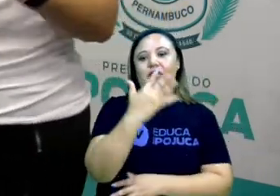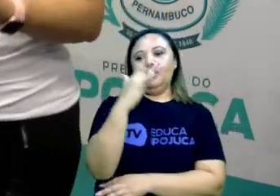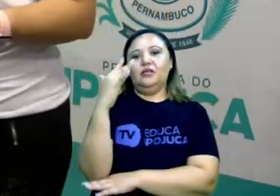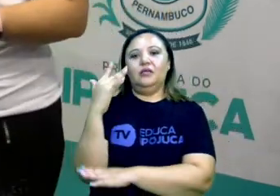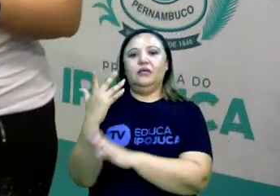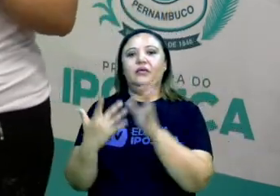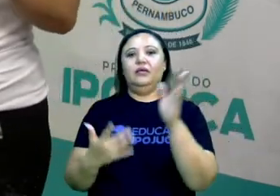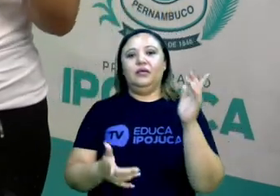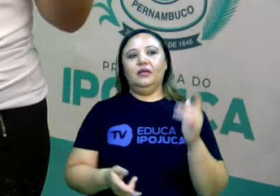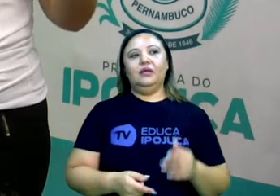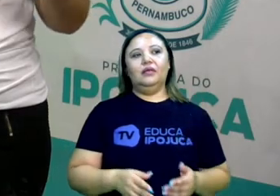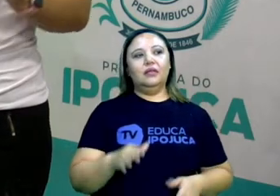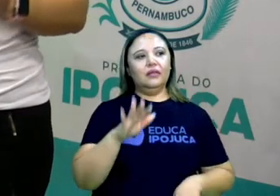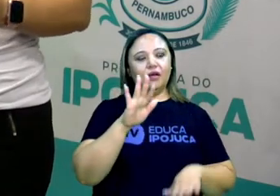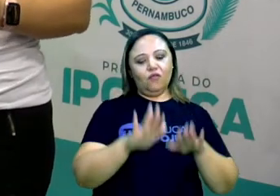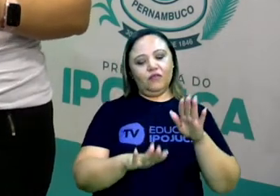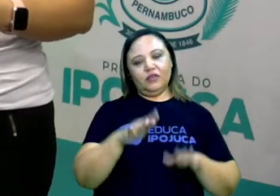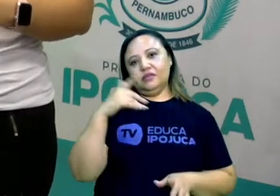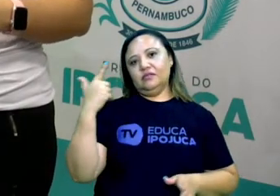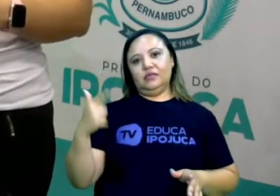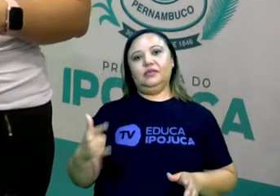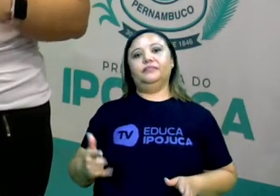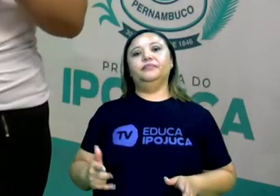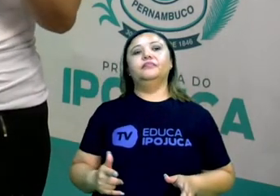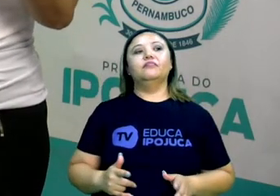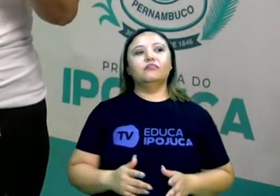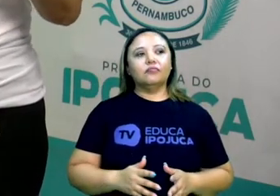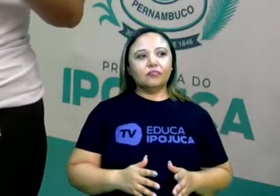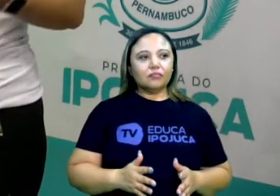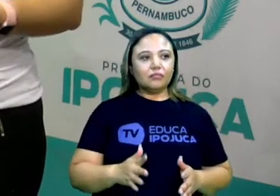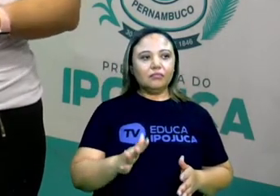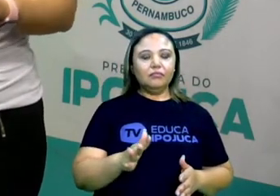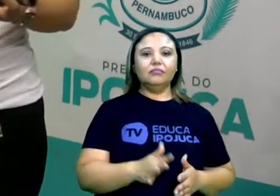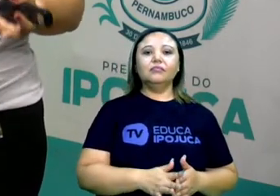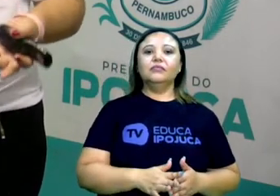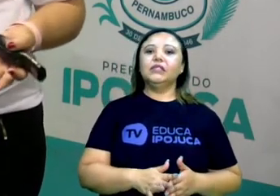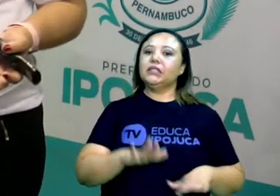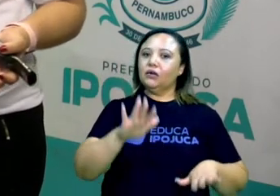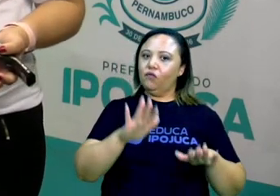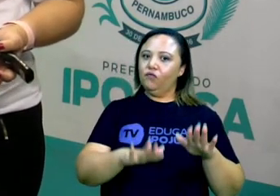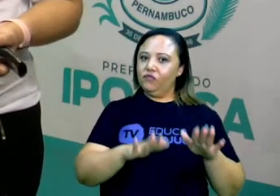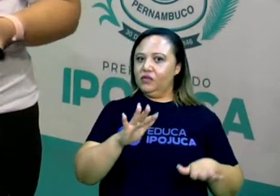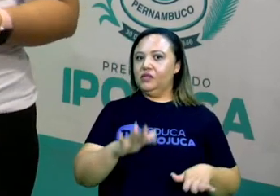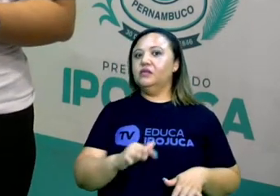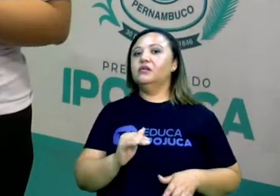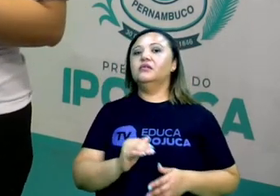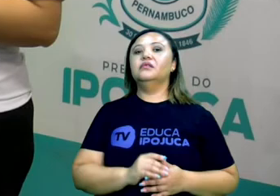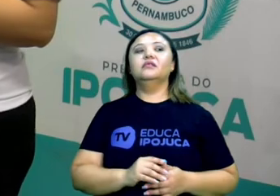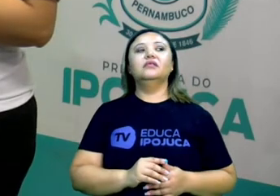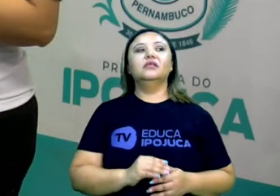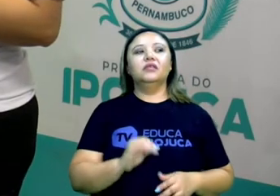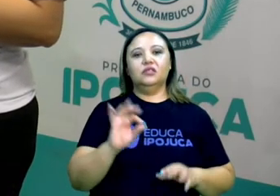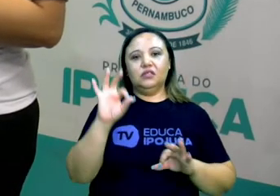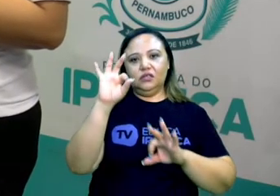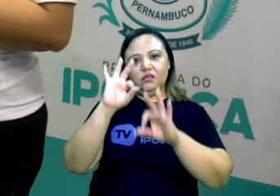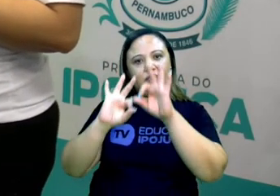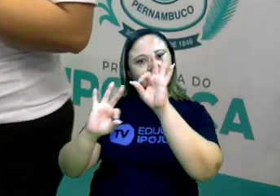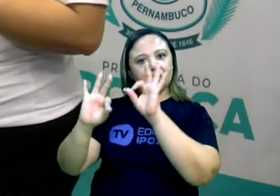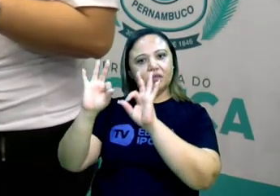folha e tudo mais que a gente vê aí na natureza, né? A gente está falando da forma arquitetônica do prédio.